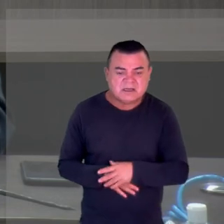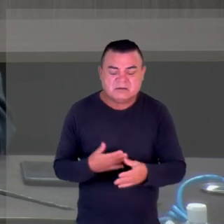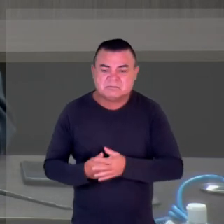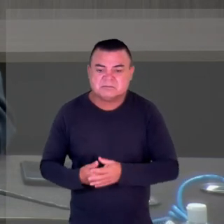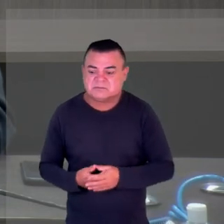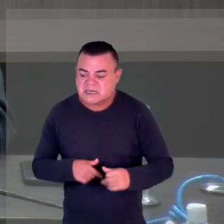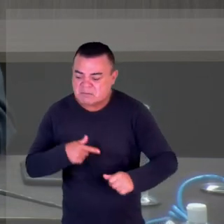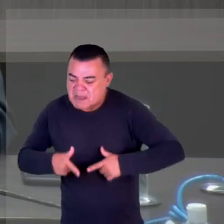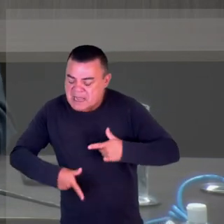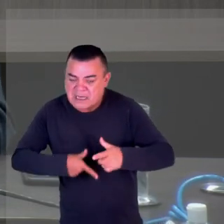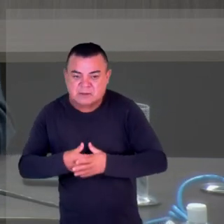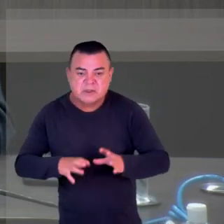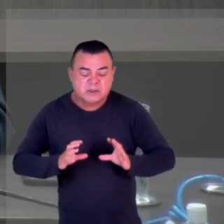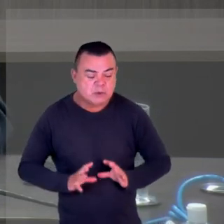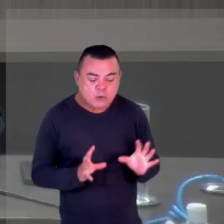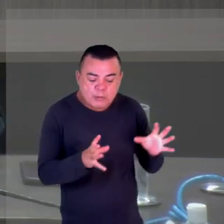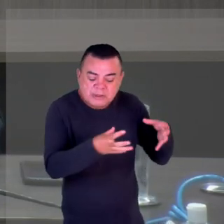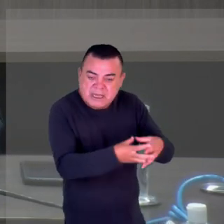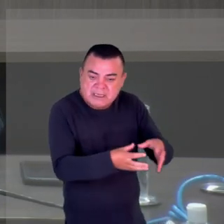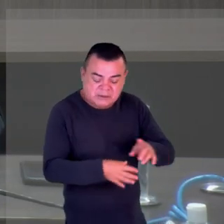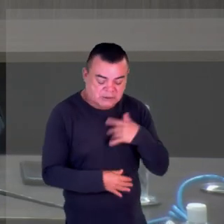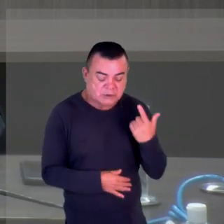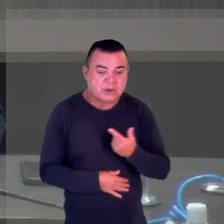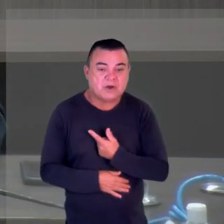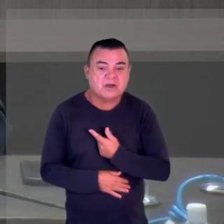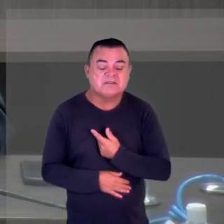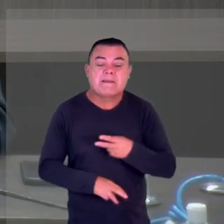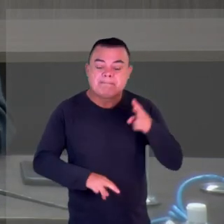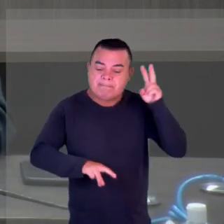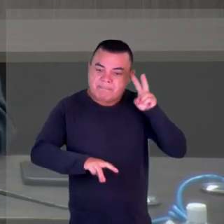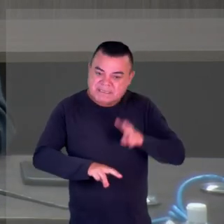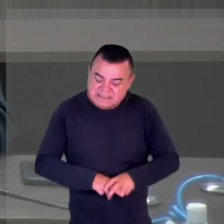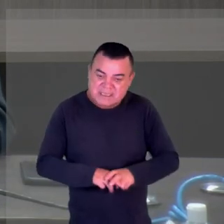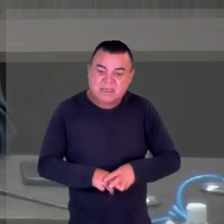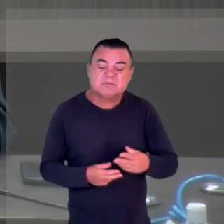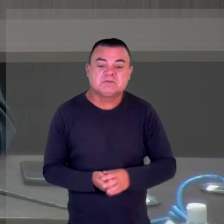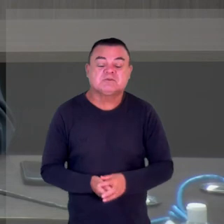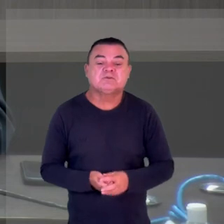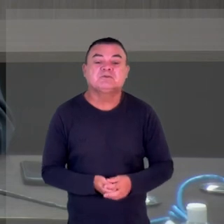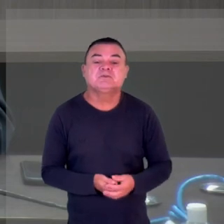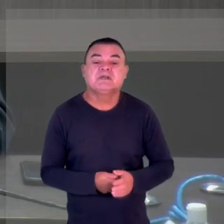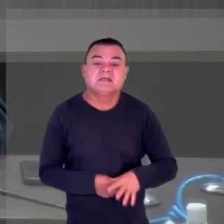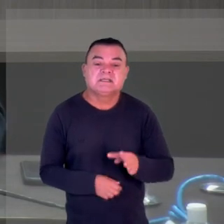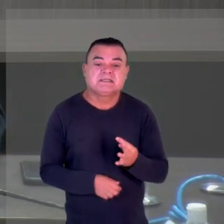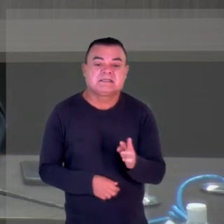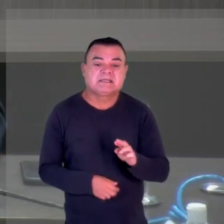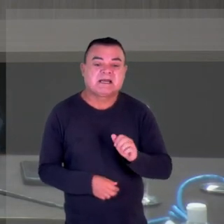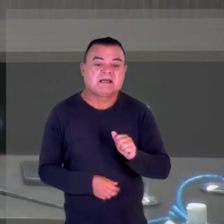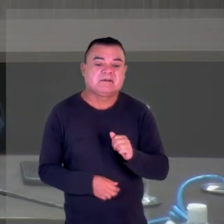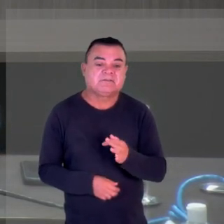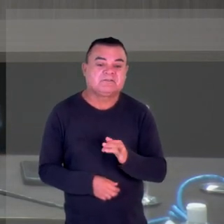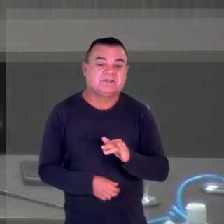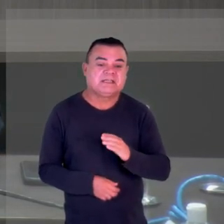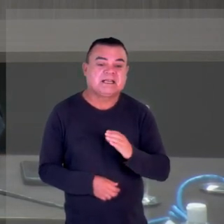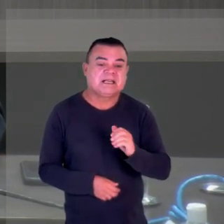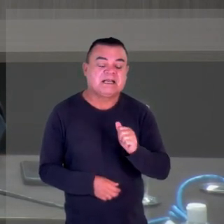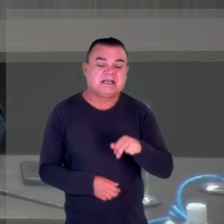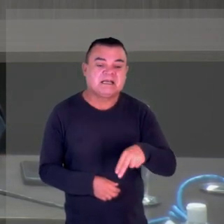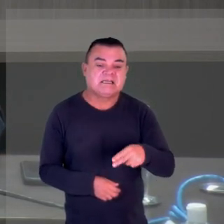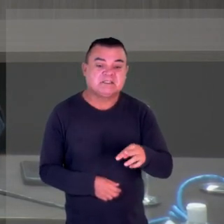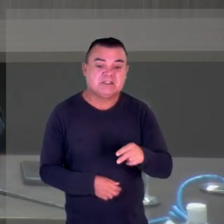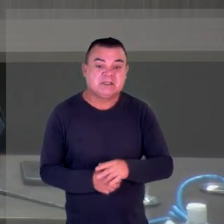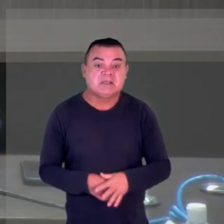em que nós prendemos o traficante Nós aprendemos toneladas de drogas e o que que nós estamos